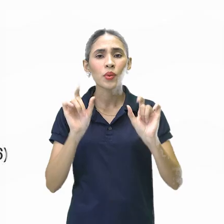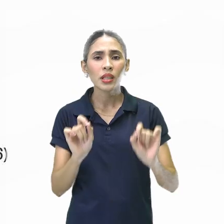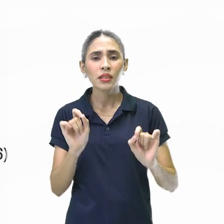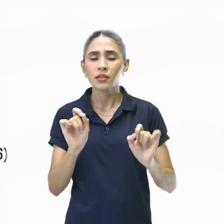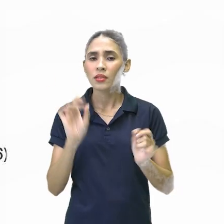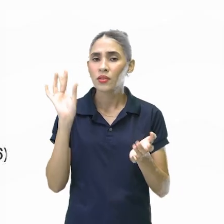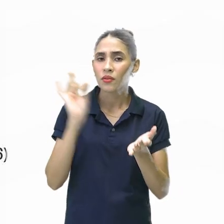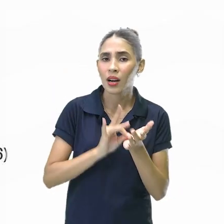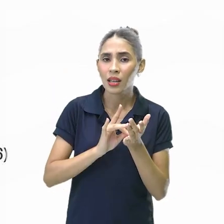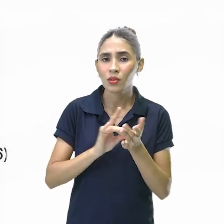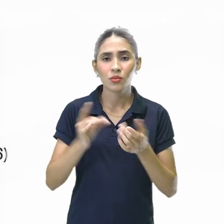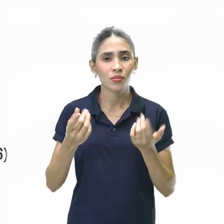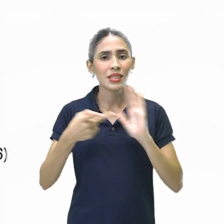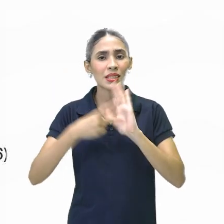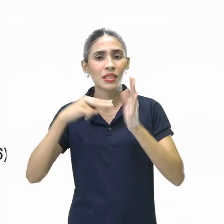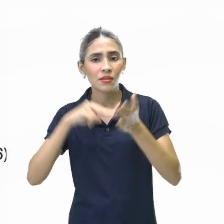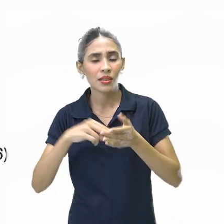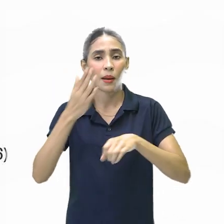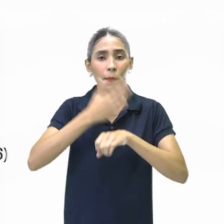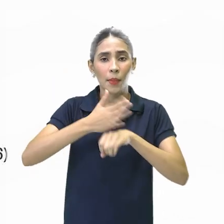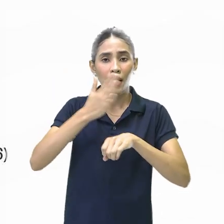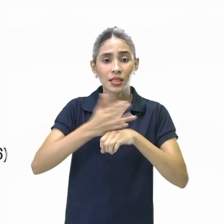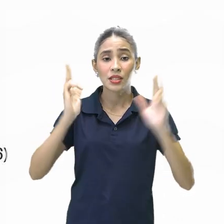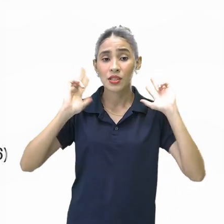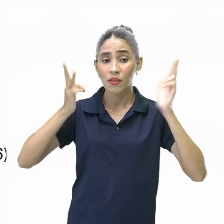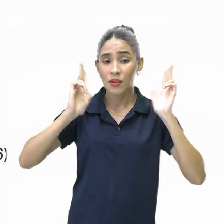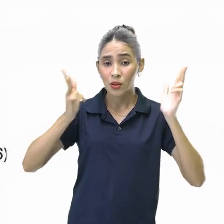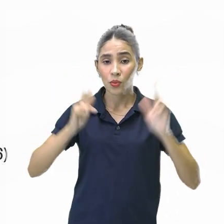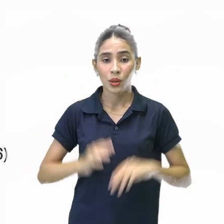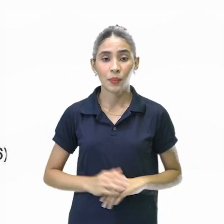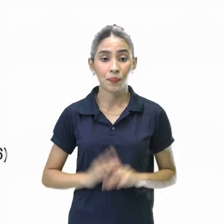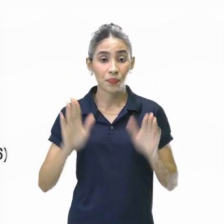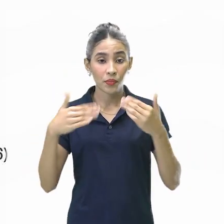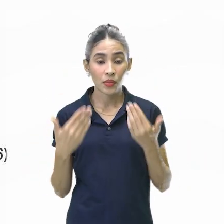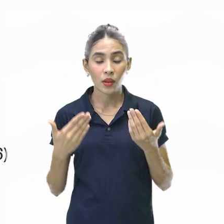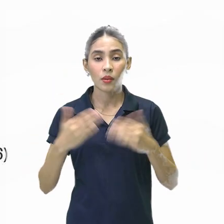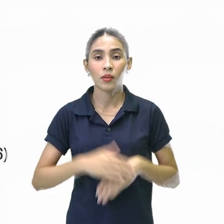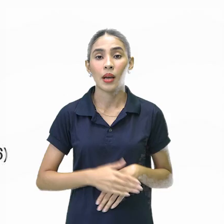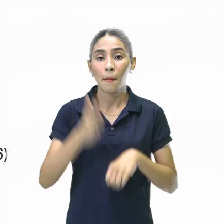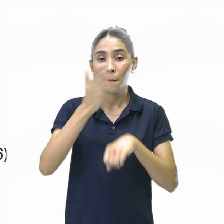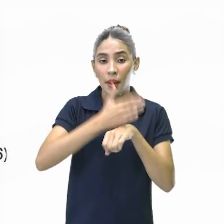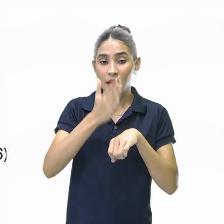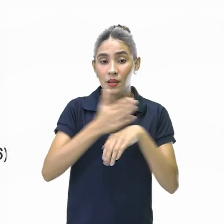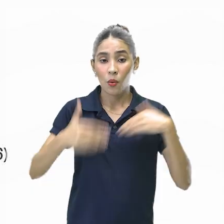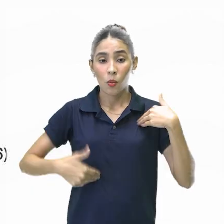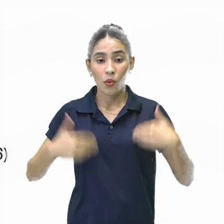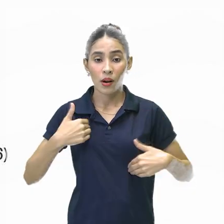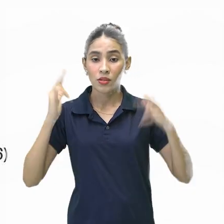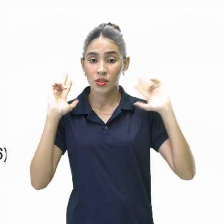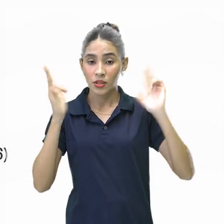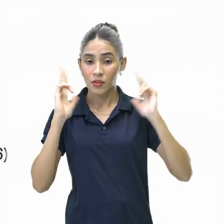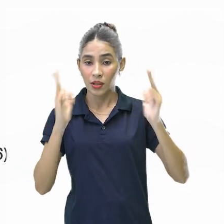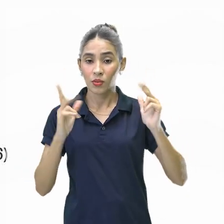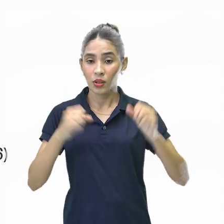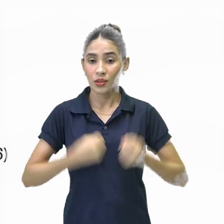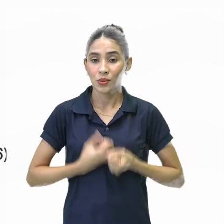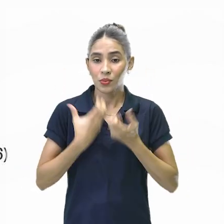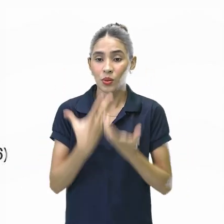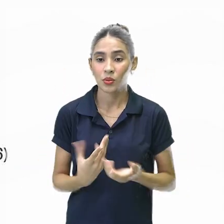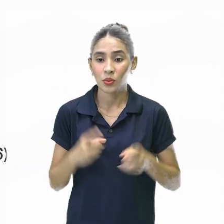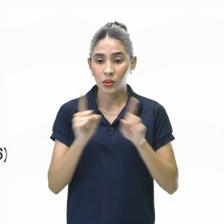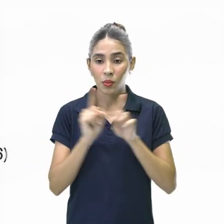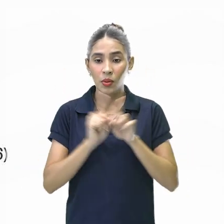é uma prática corporal de aventura? Olha só. As práticas corporais de aventura exploram-se expressões e formas